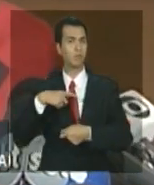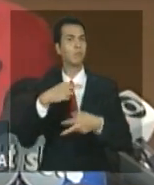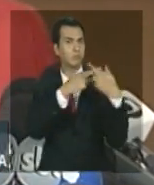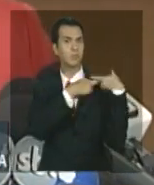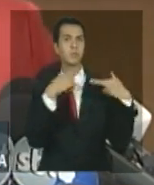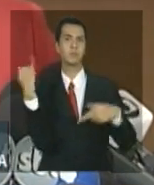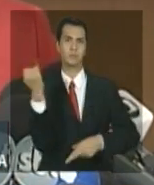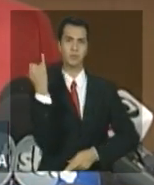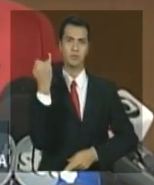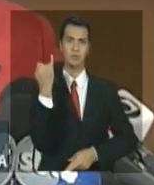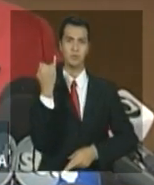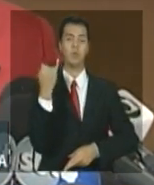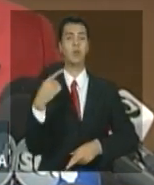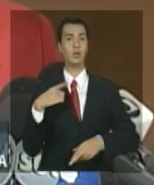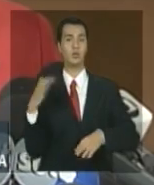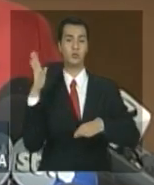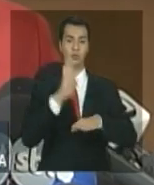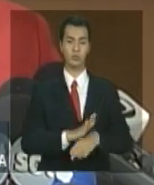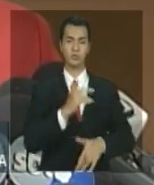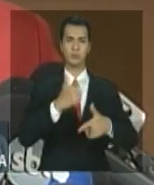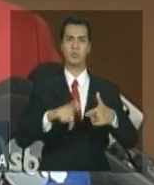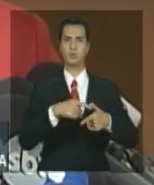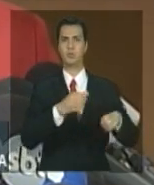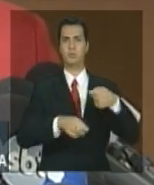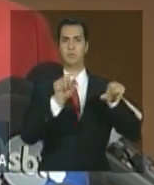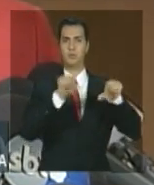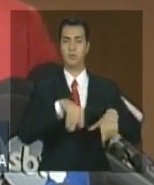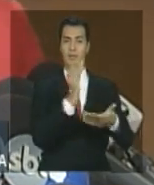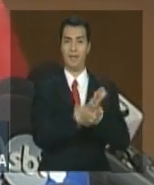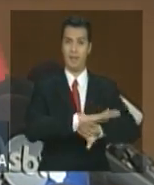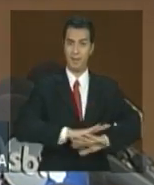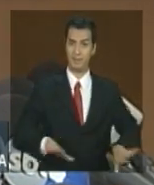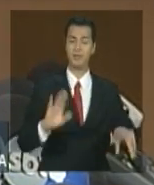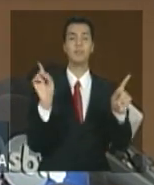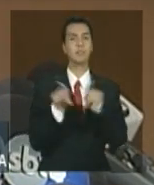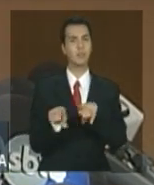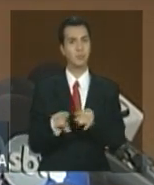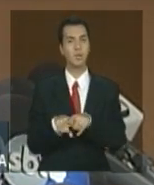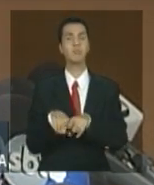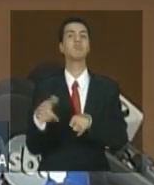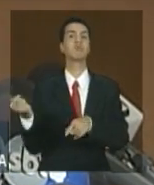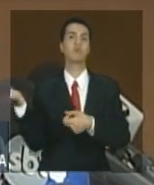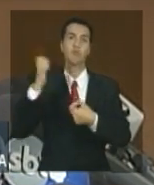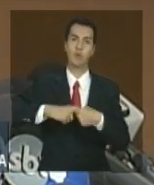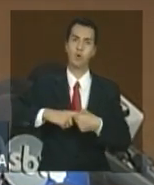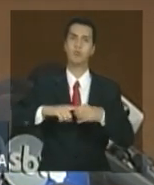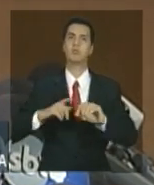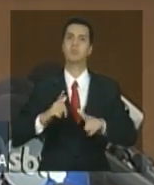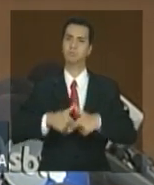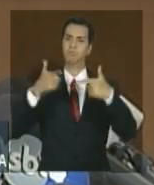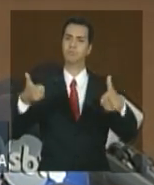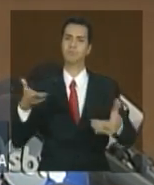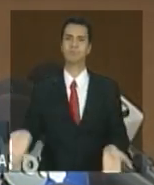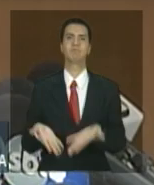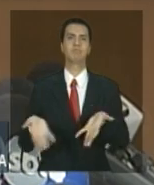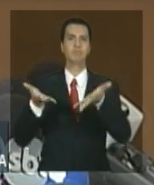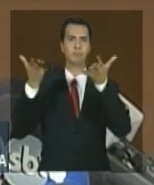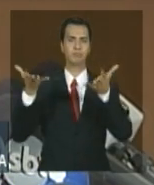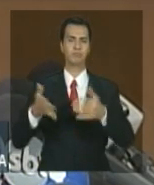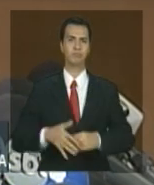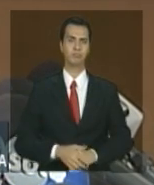sair da crise e para a gente construir a retomada e a prosperidade. Por quê?